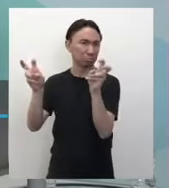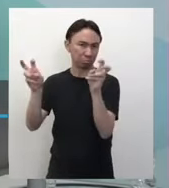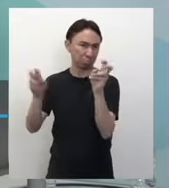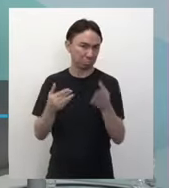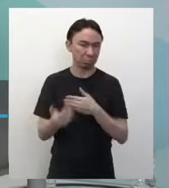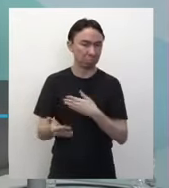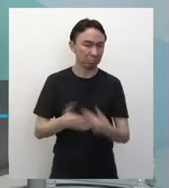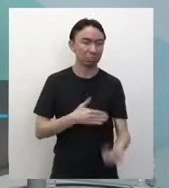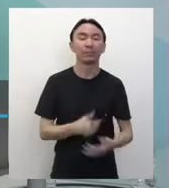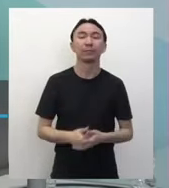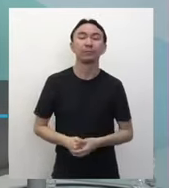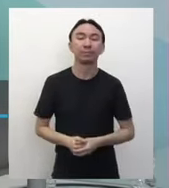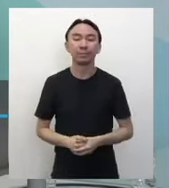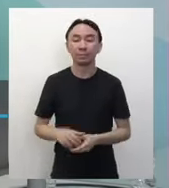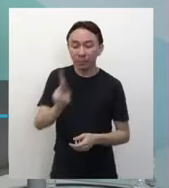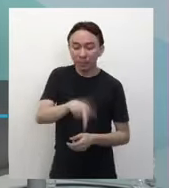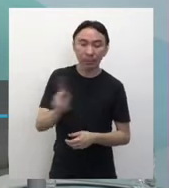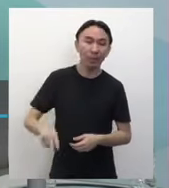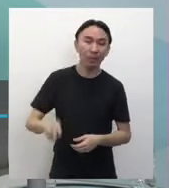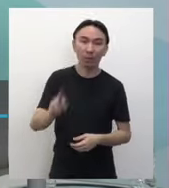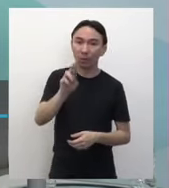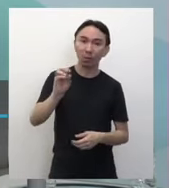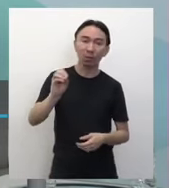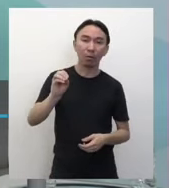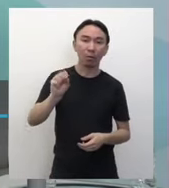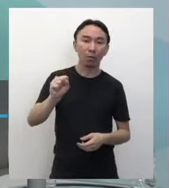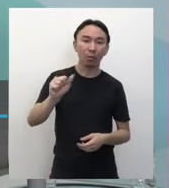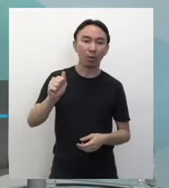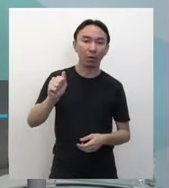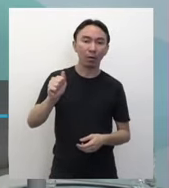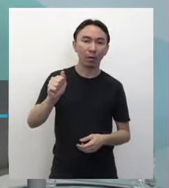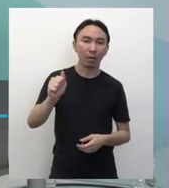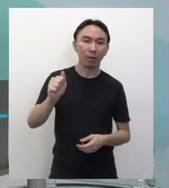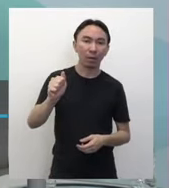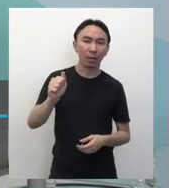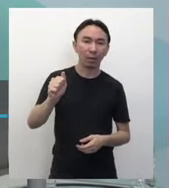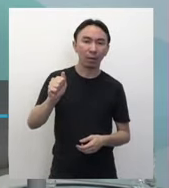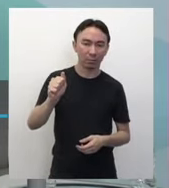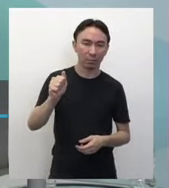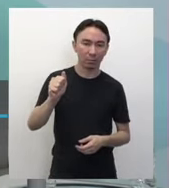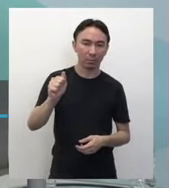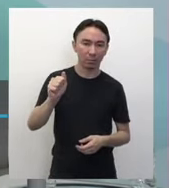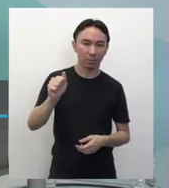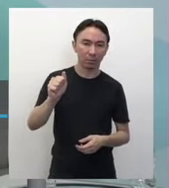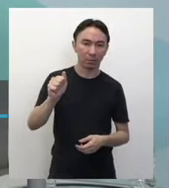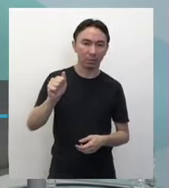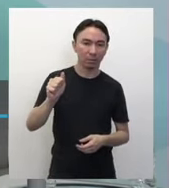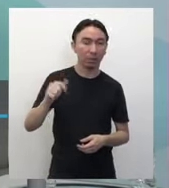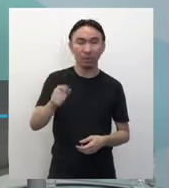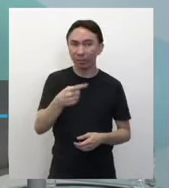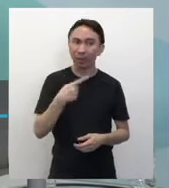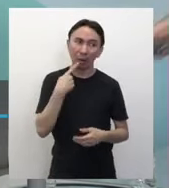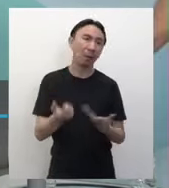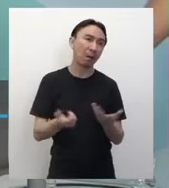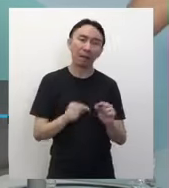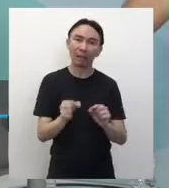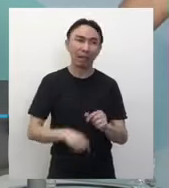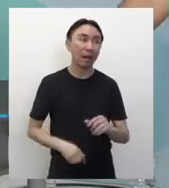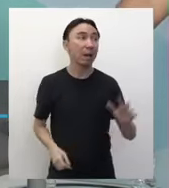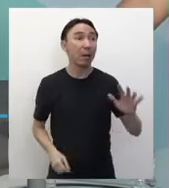A Pro Rosa, acho que é Pro Rosa Láurea, de que algo aconteceu. A Maria